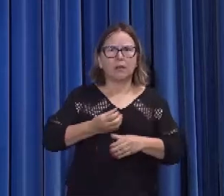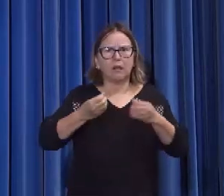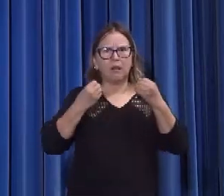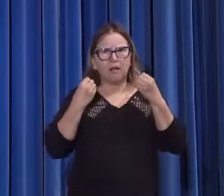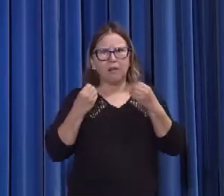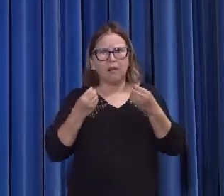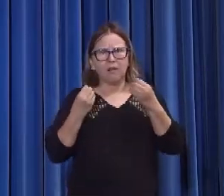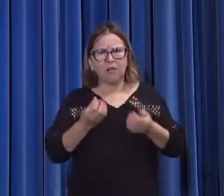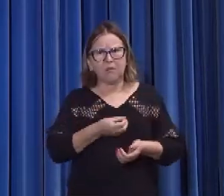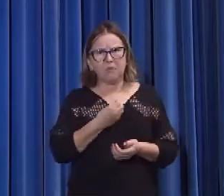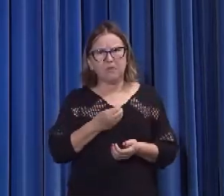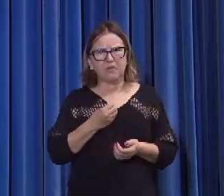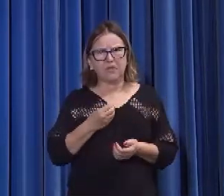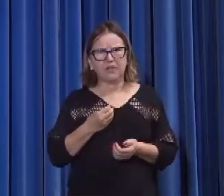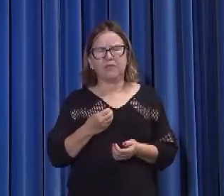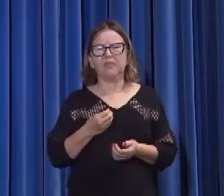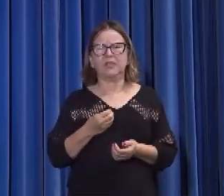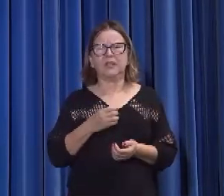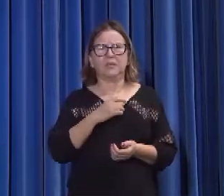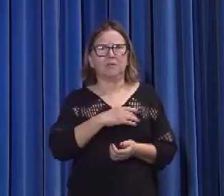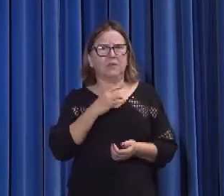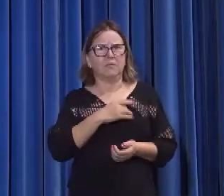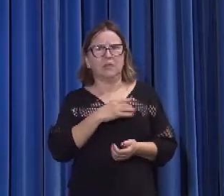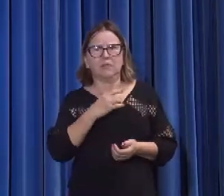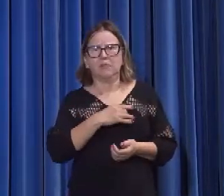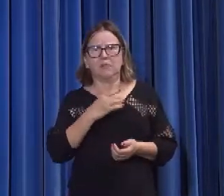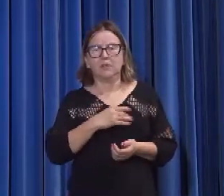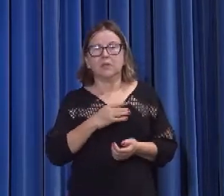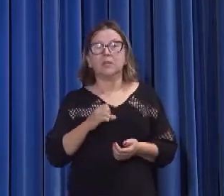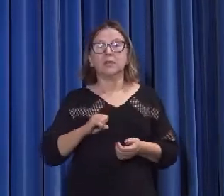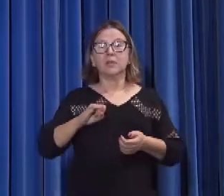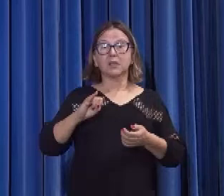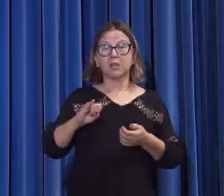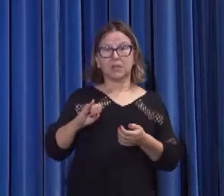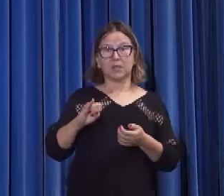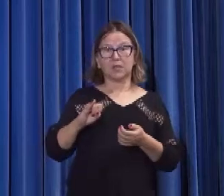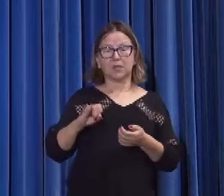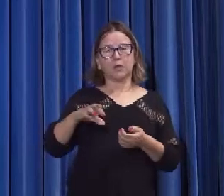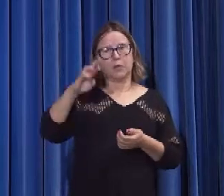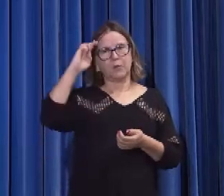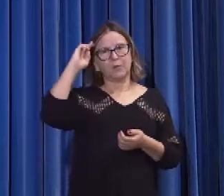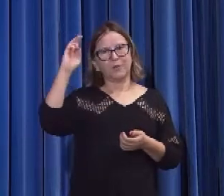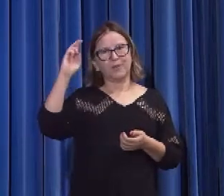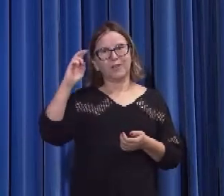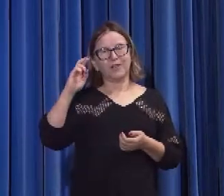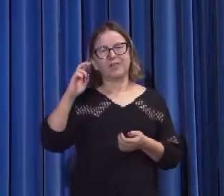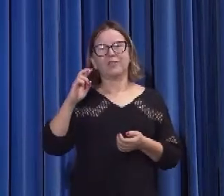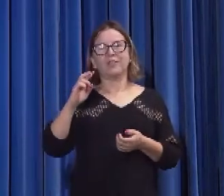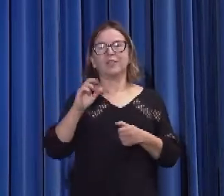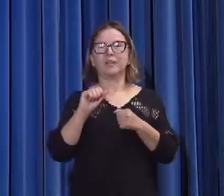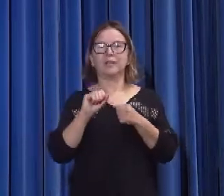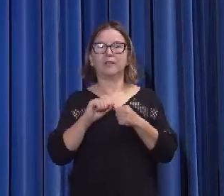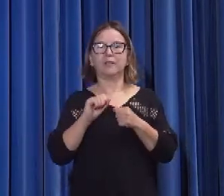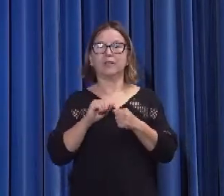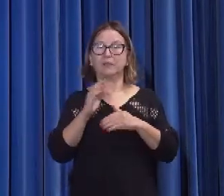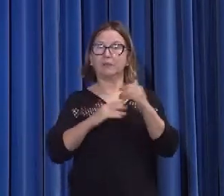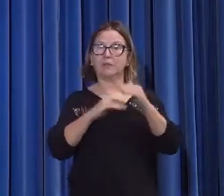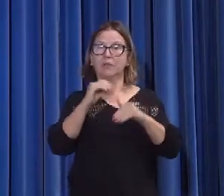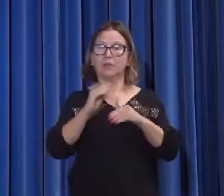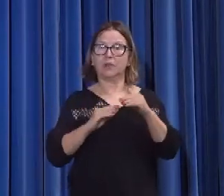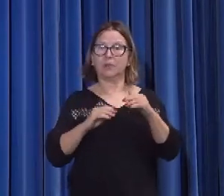aterrorizados, sendo que o Senhor fez algo que mudou radicalmente a nossa